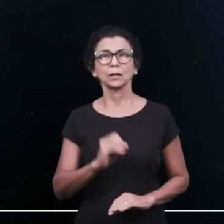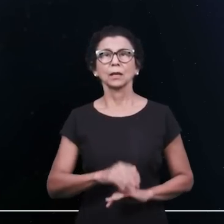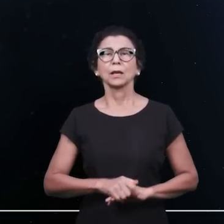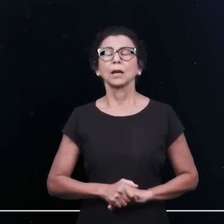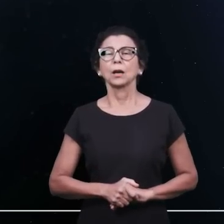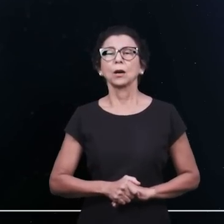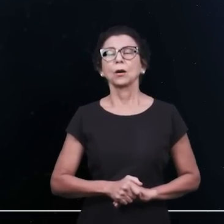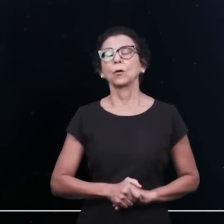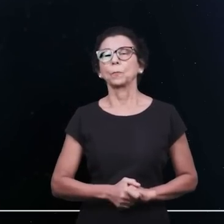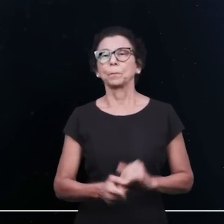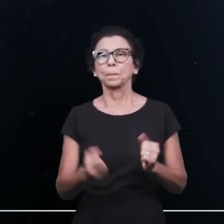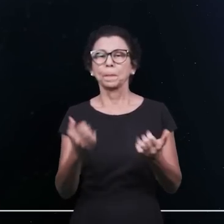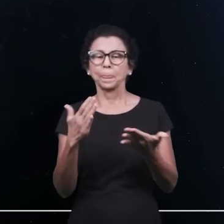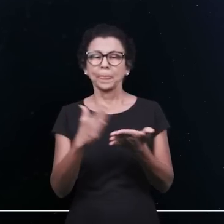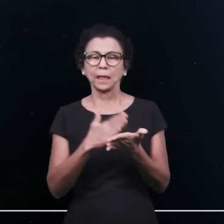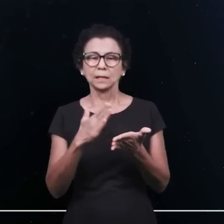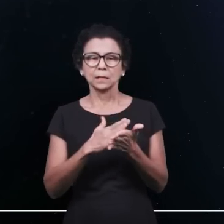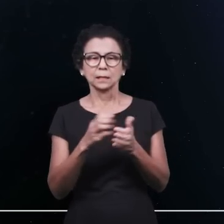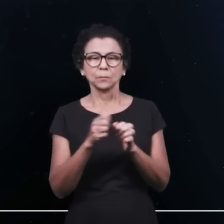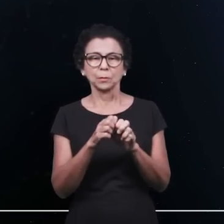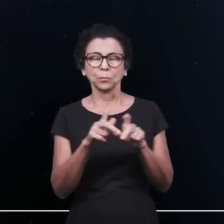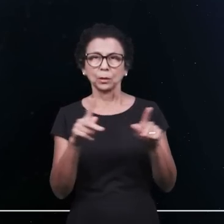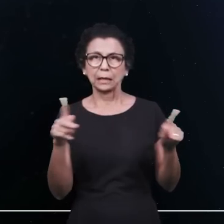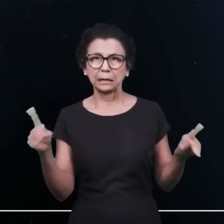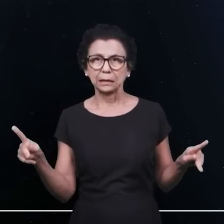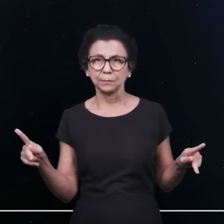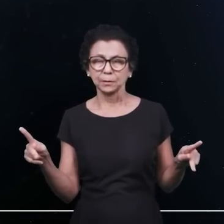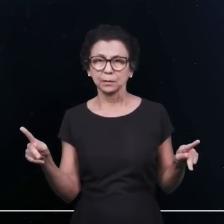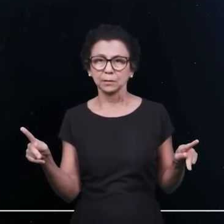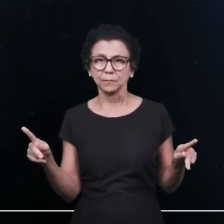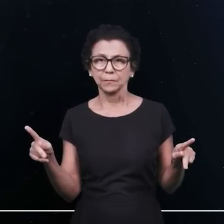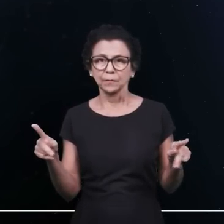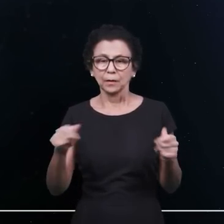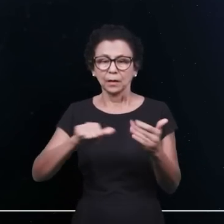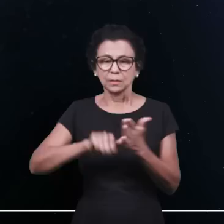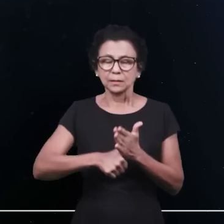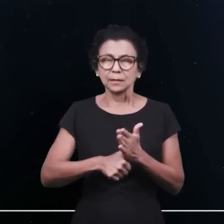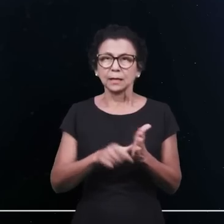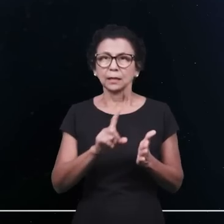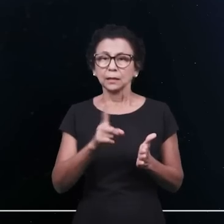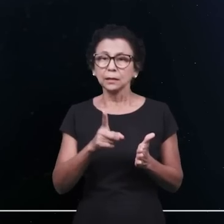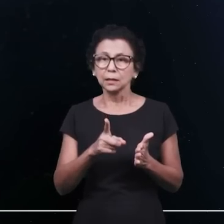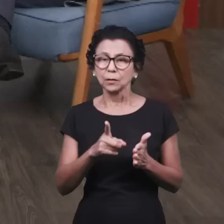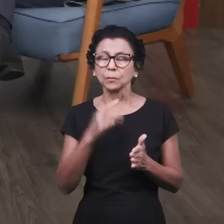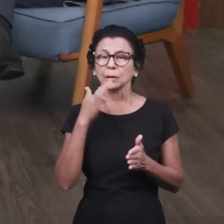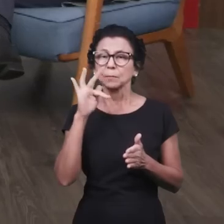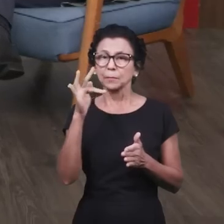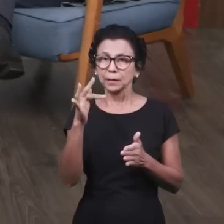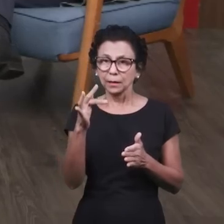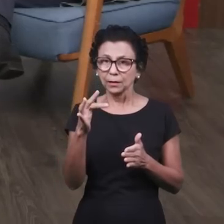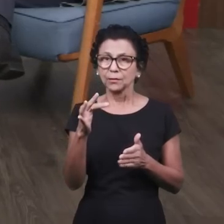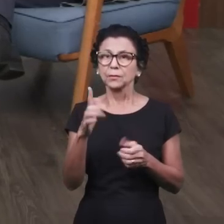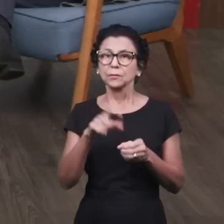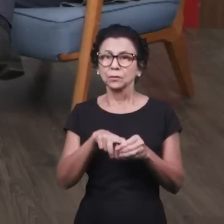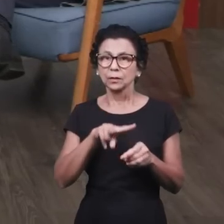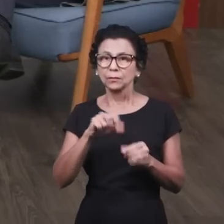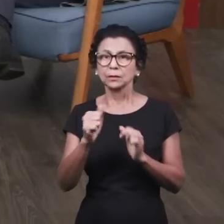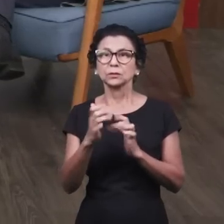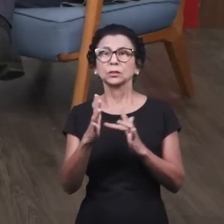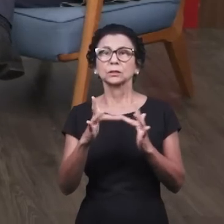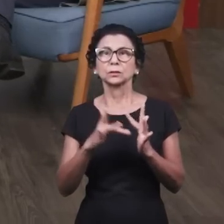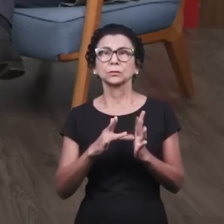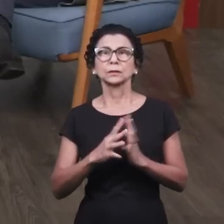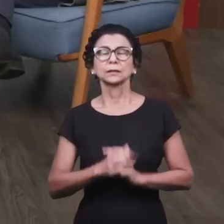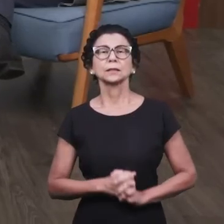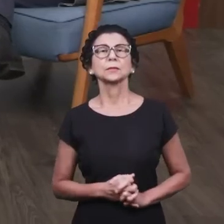da profecia deste livro, porque próximo está o tempo. Eu vou fazer o seguinte, por causa do nosso tempo que está